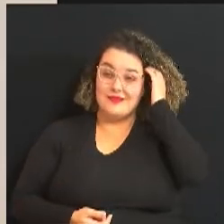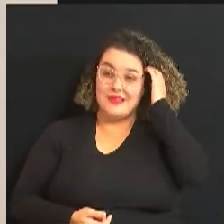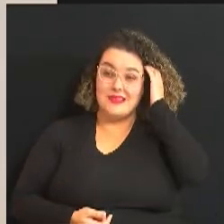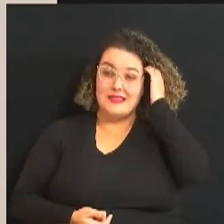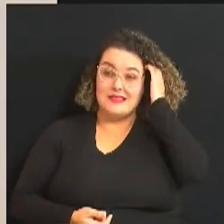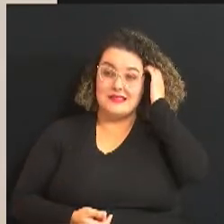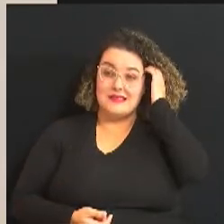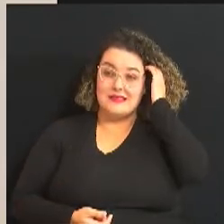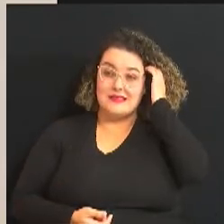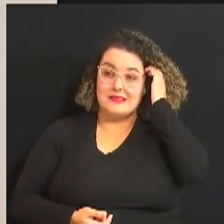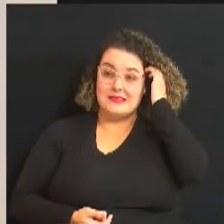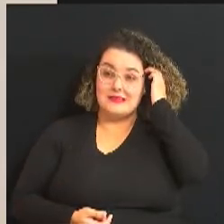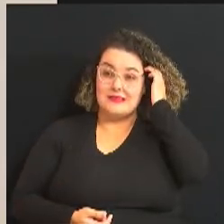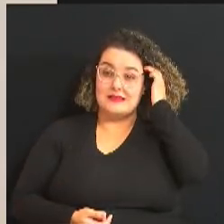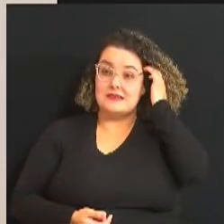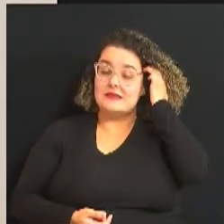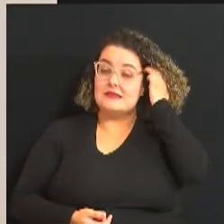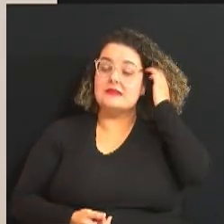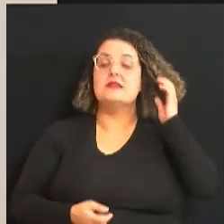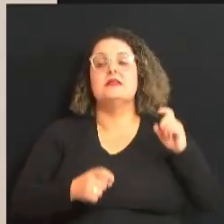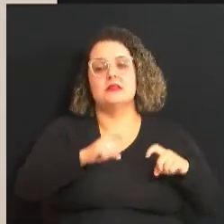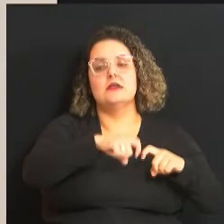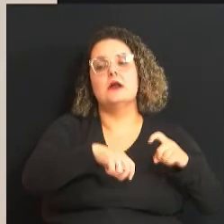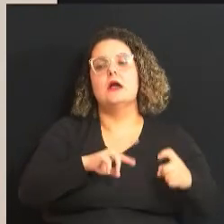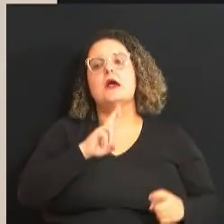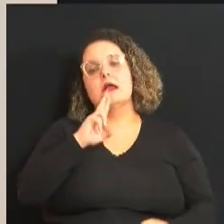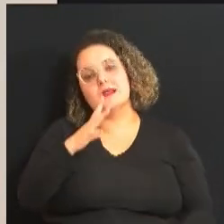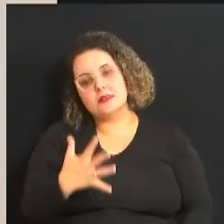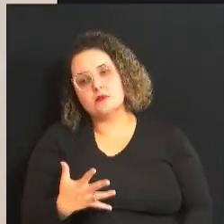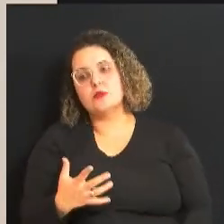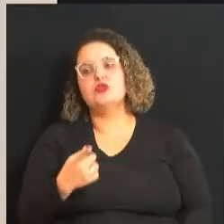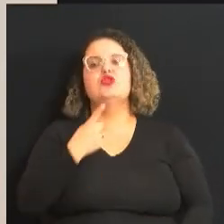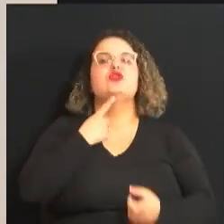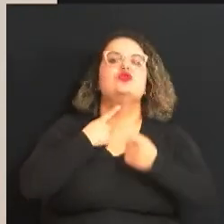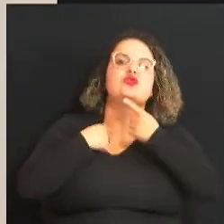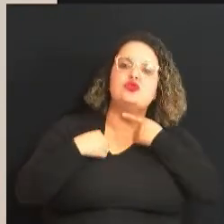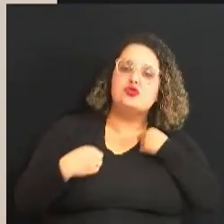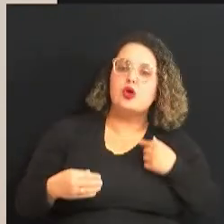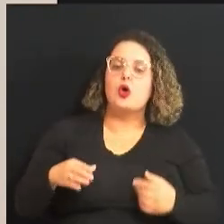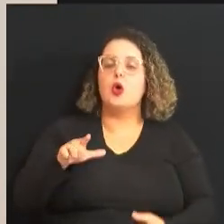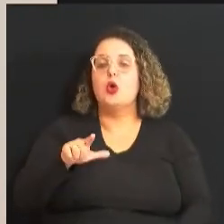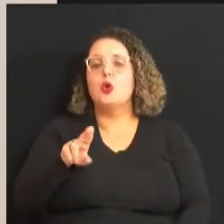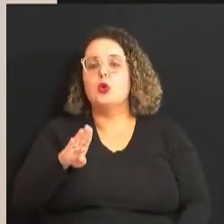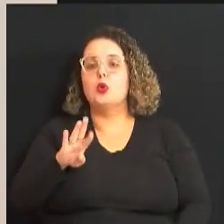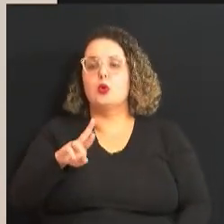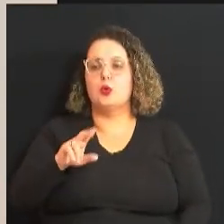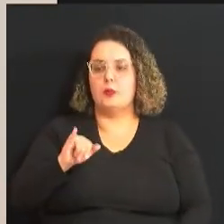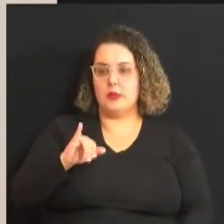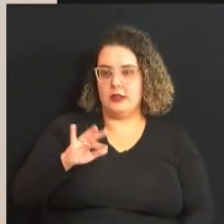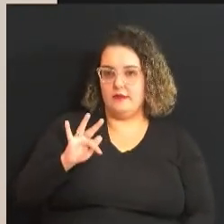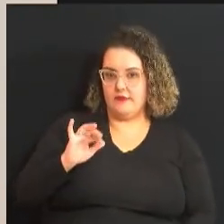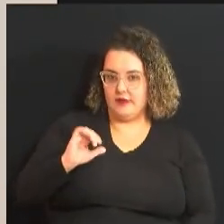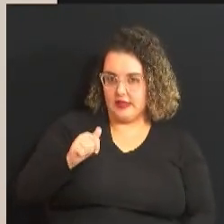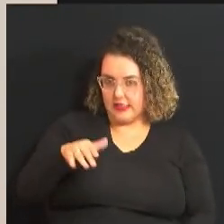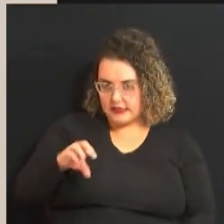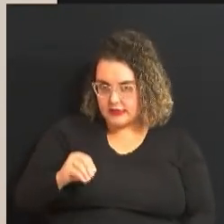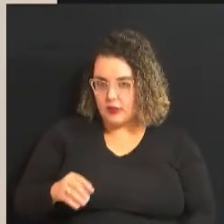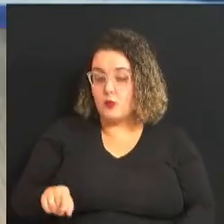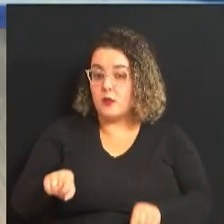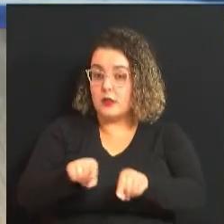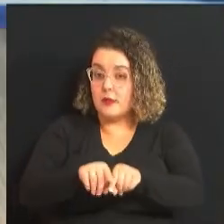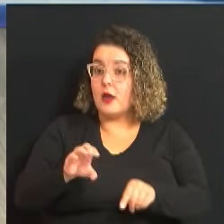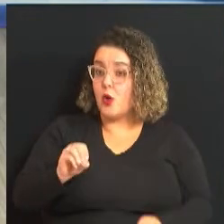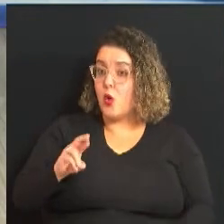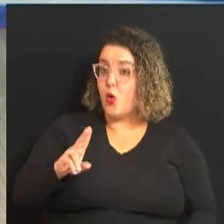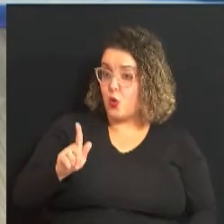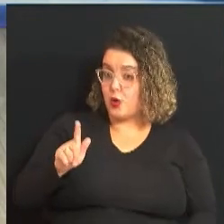de sexualidade mesmo, de resposta sexual, de desejo, lubrificação e orgasmo feminino. Doutora, chegando mais